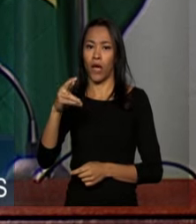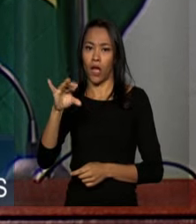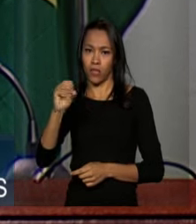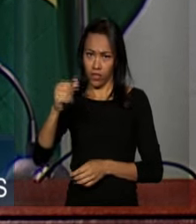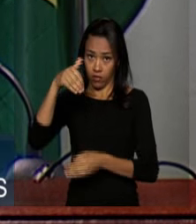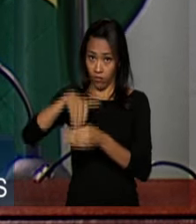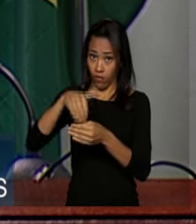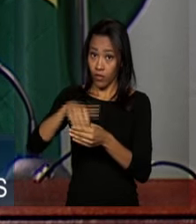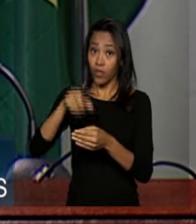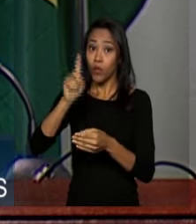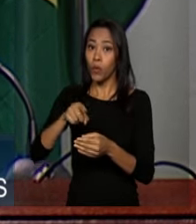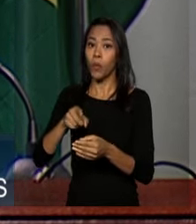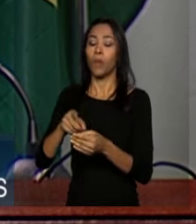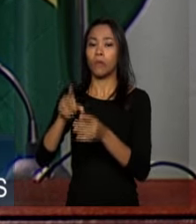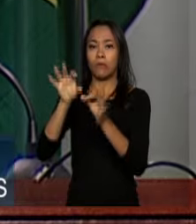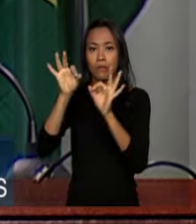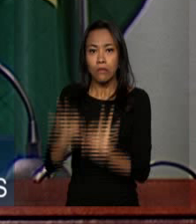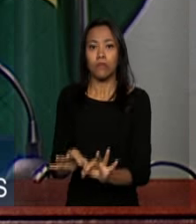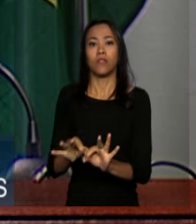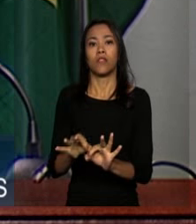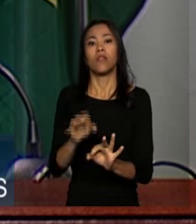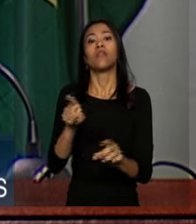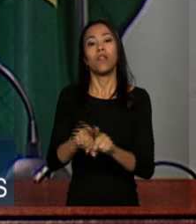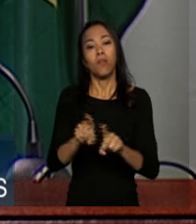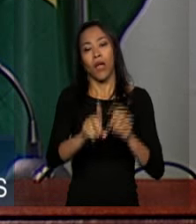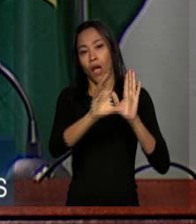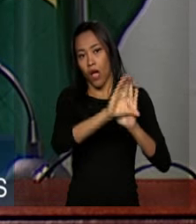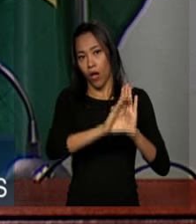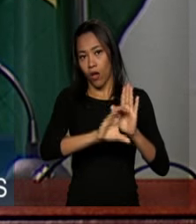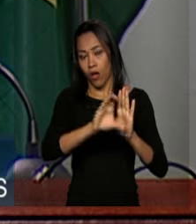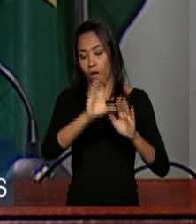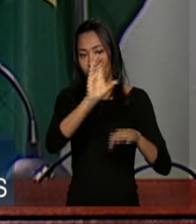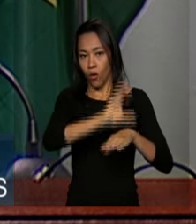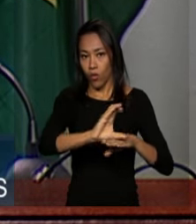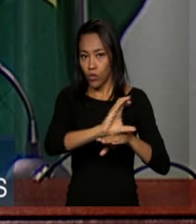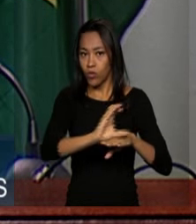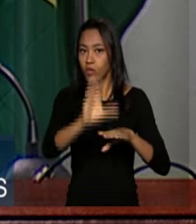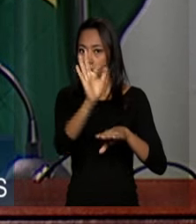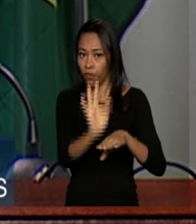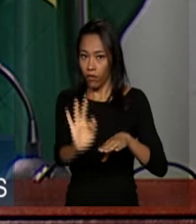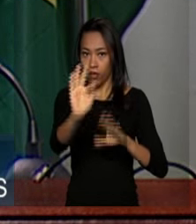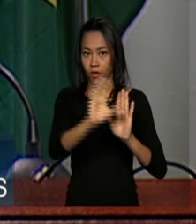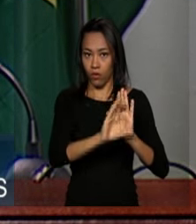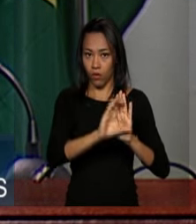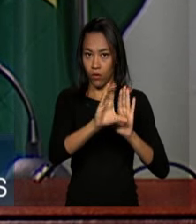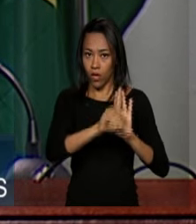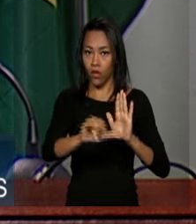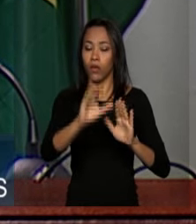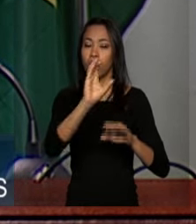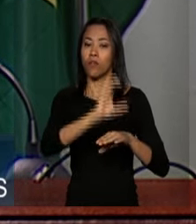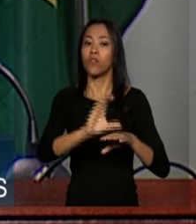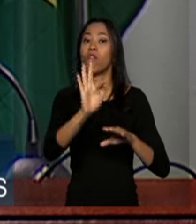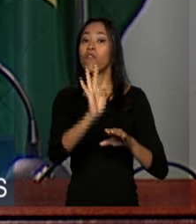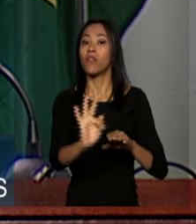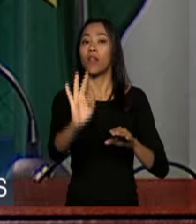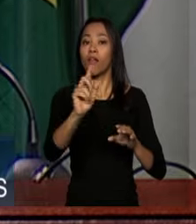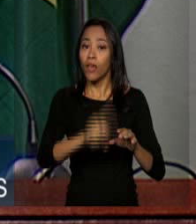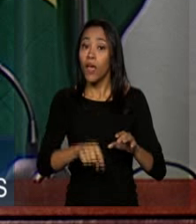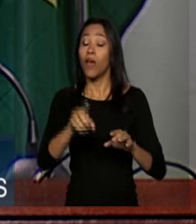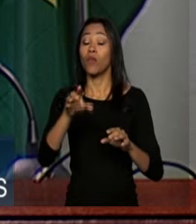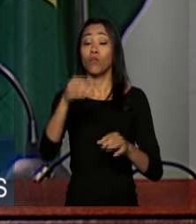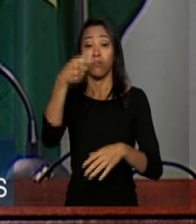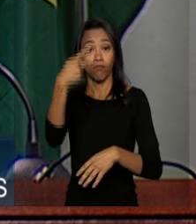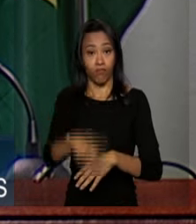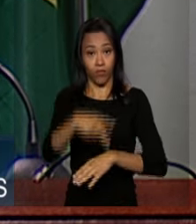contentasse apenas com a necessária Constituição, a imprescindível Constituição de um Estado democrático de